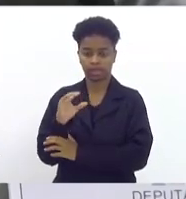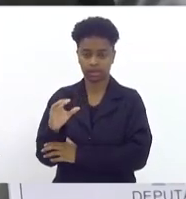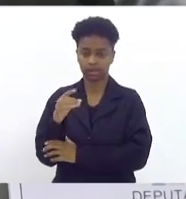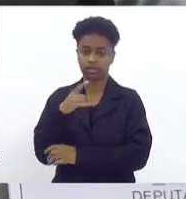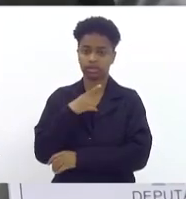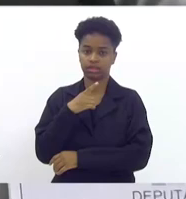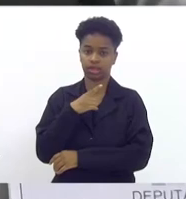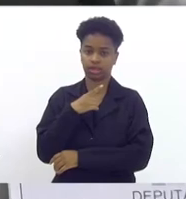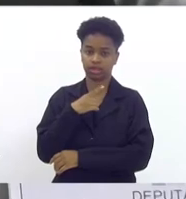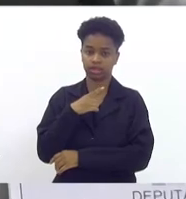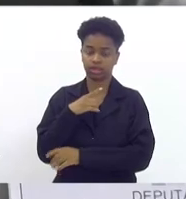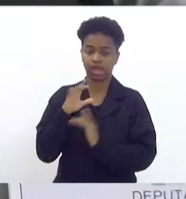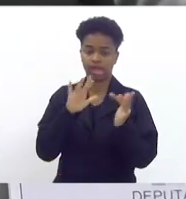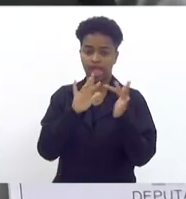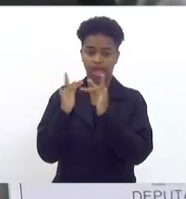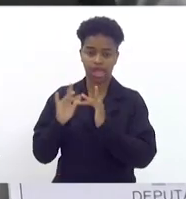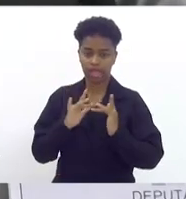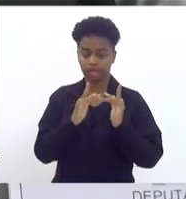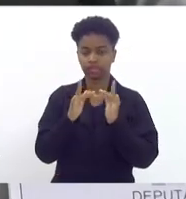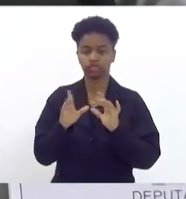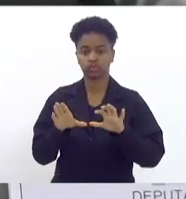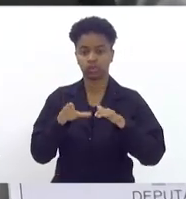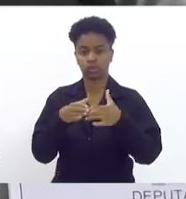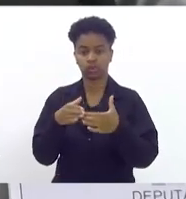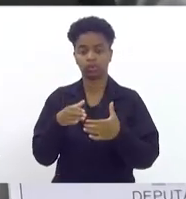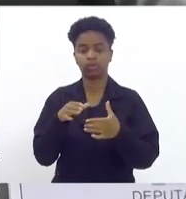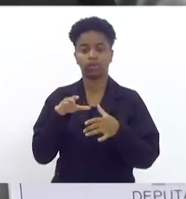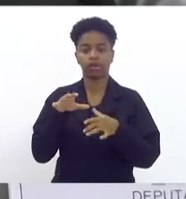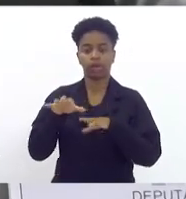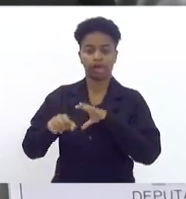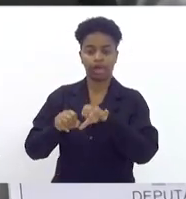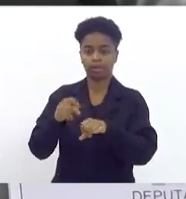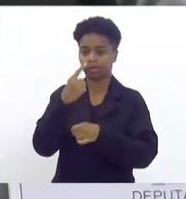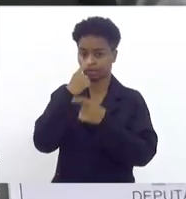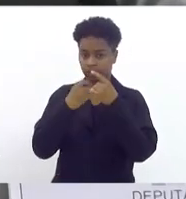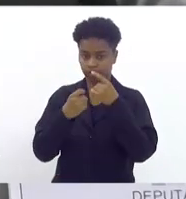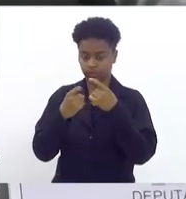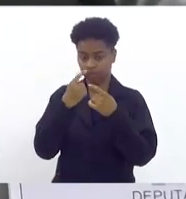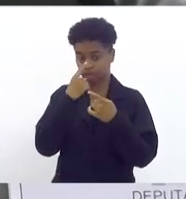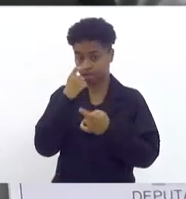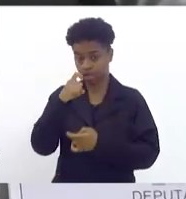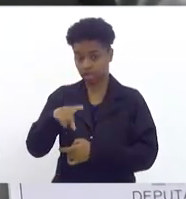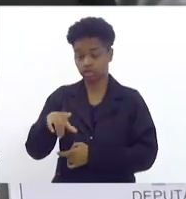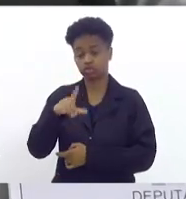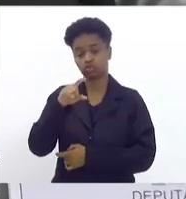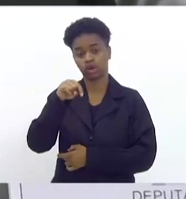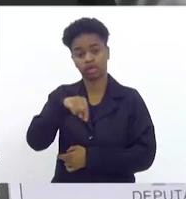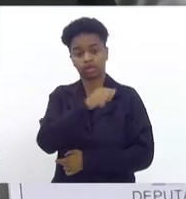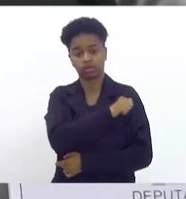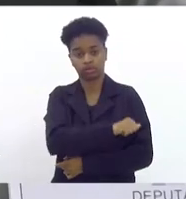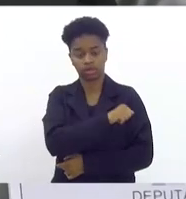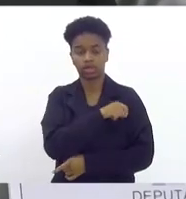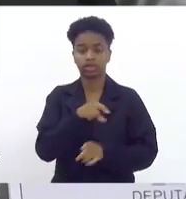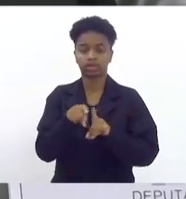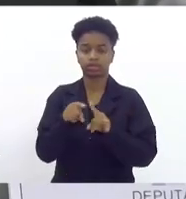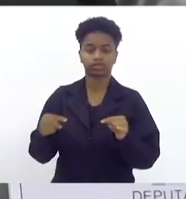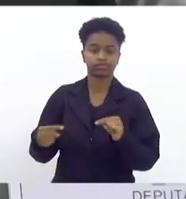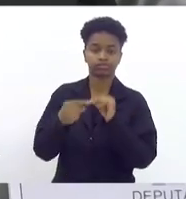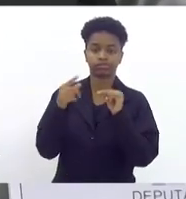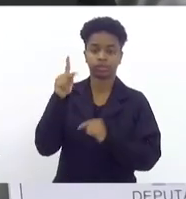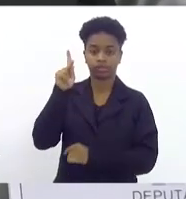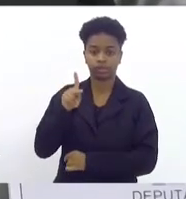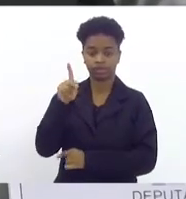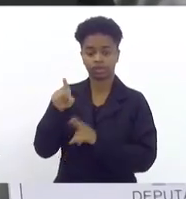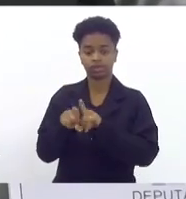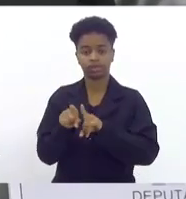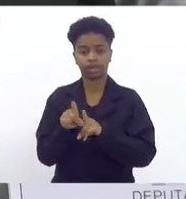são redes associadas de cooperativas de catadores do Estado do Rio de Janeiro, em face da Petrobras e do